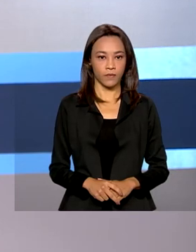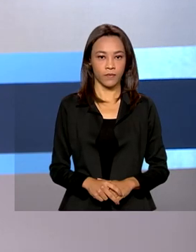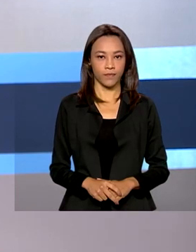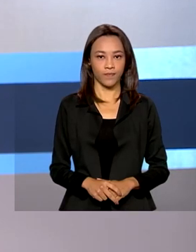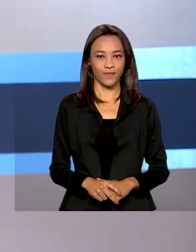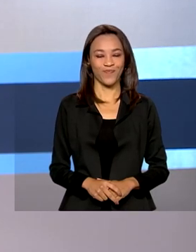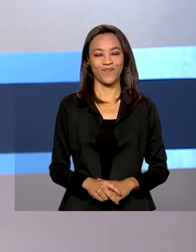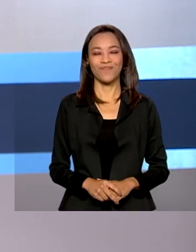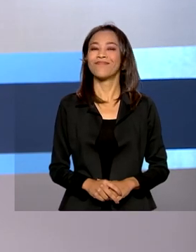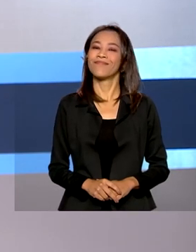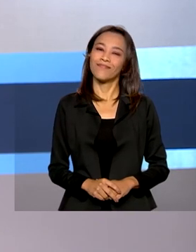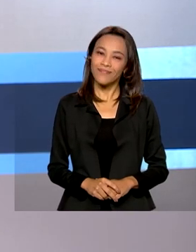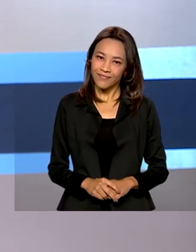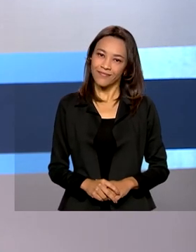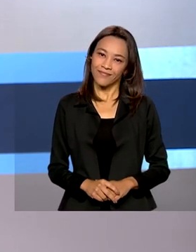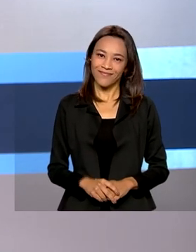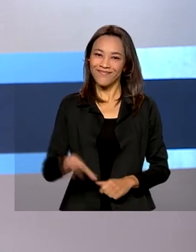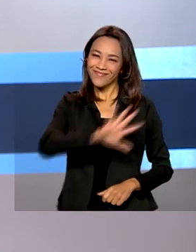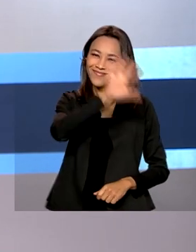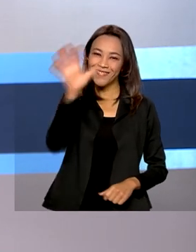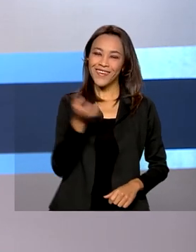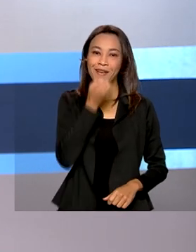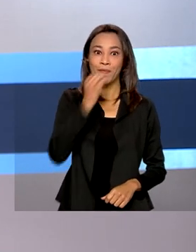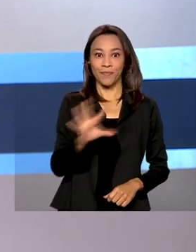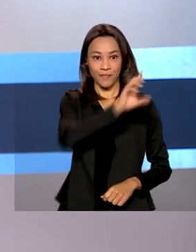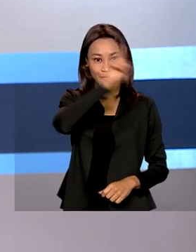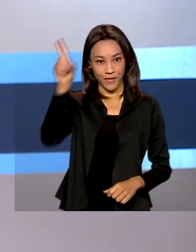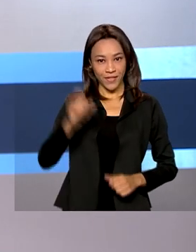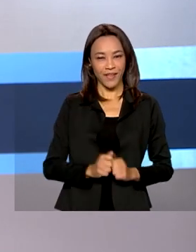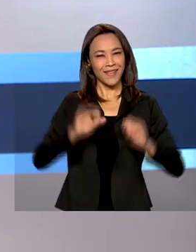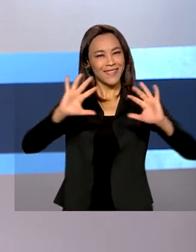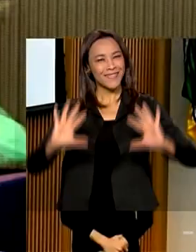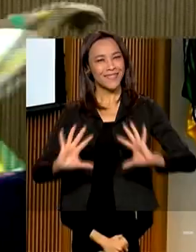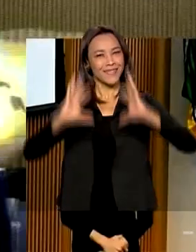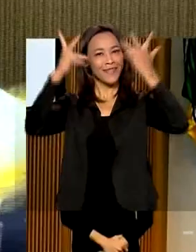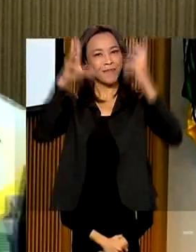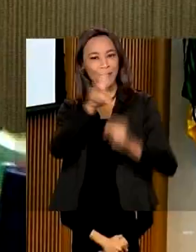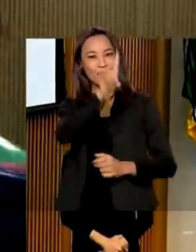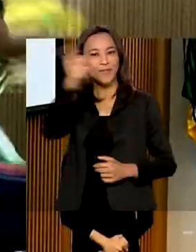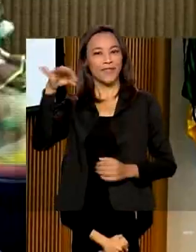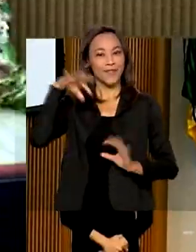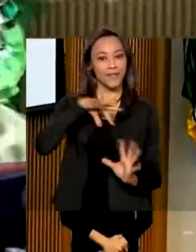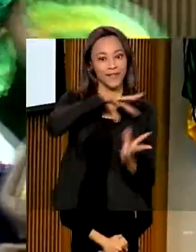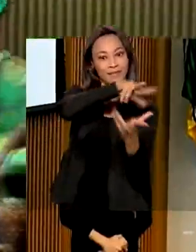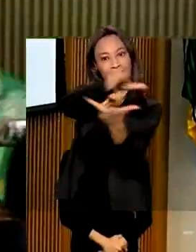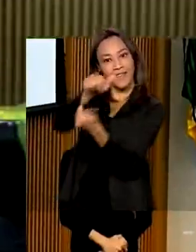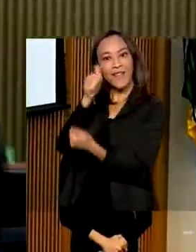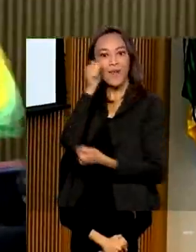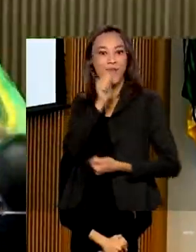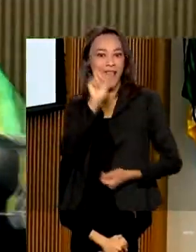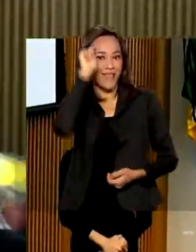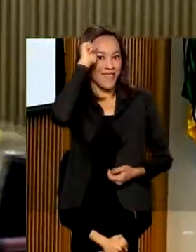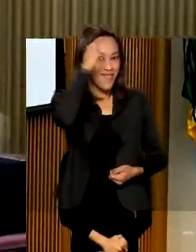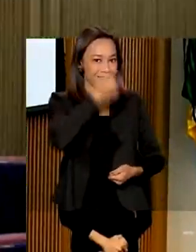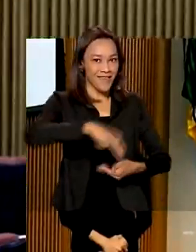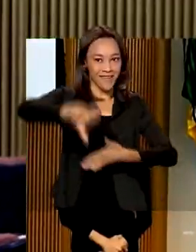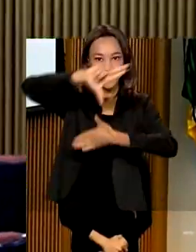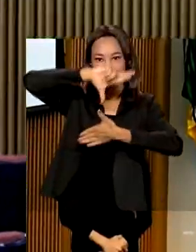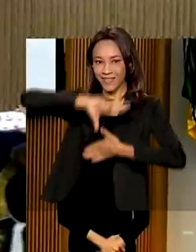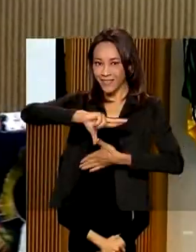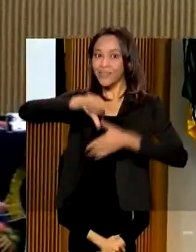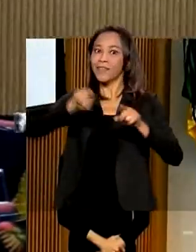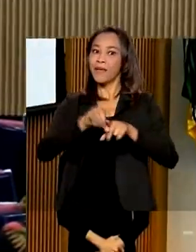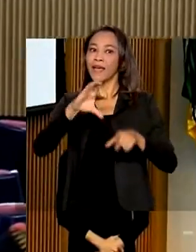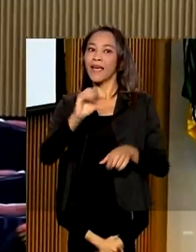o Olá bom dia celebração do Dia Internacional da mulher negra latino-americana e